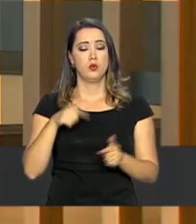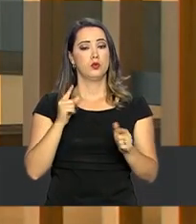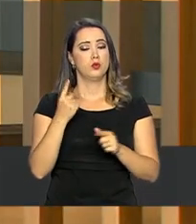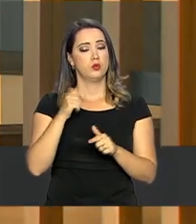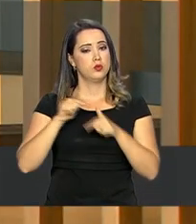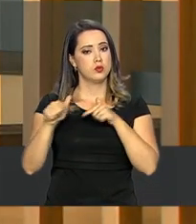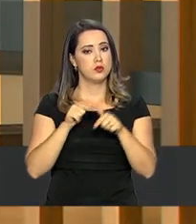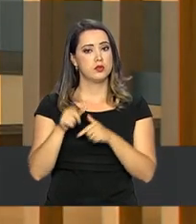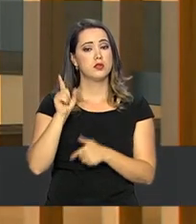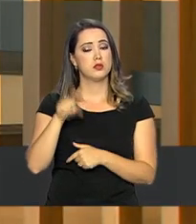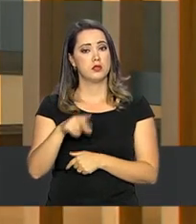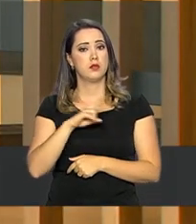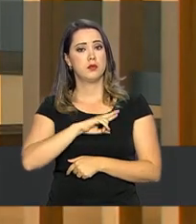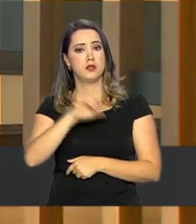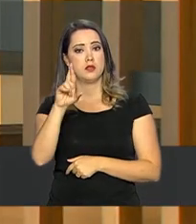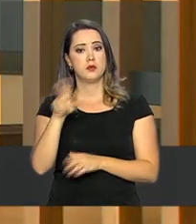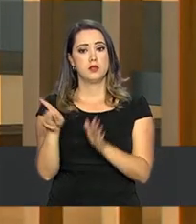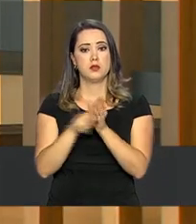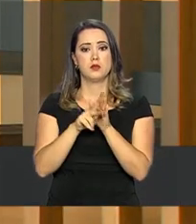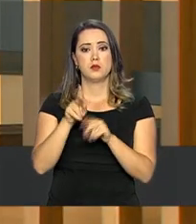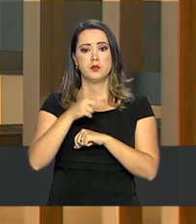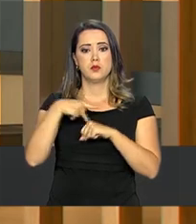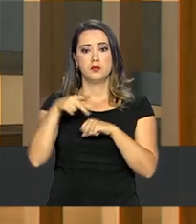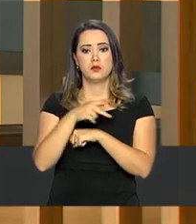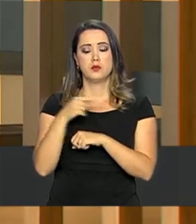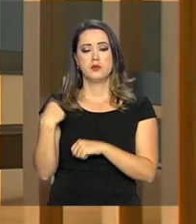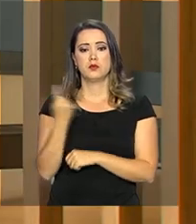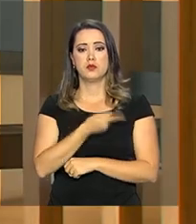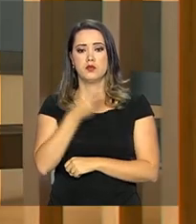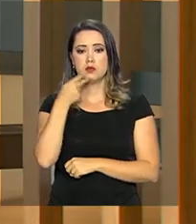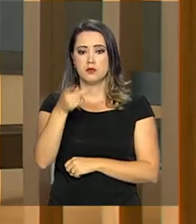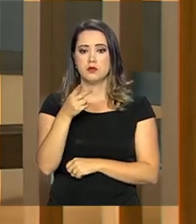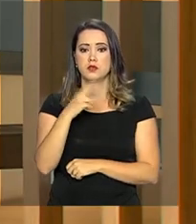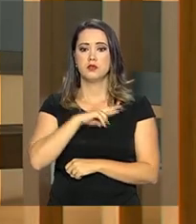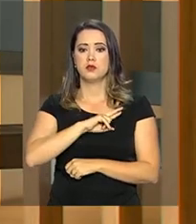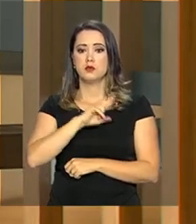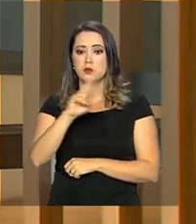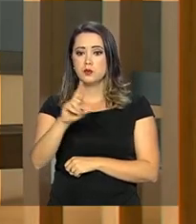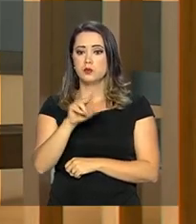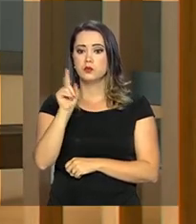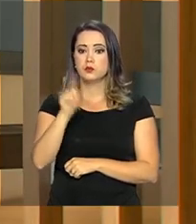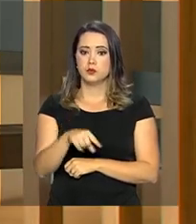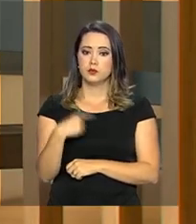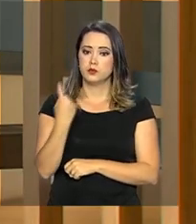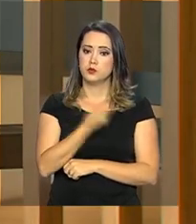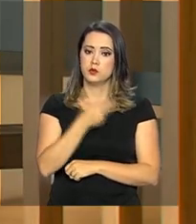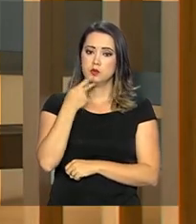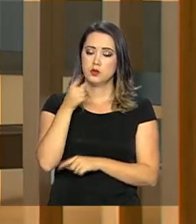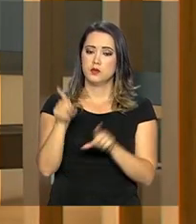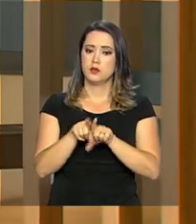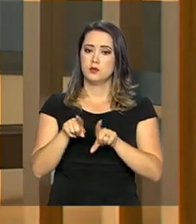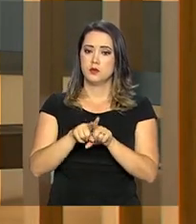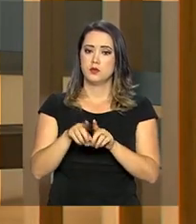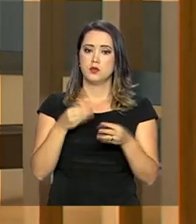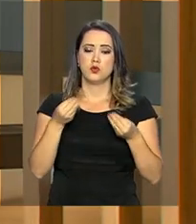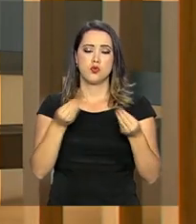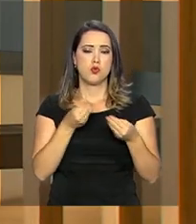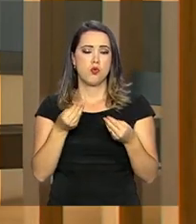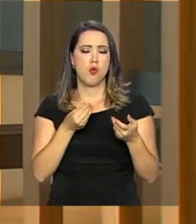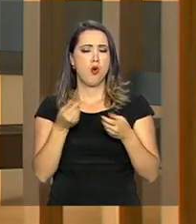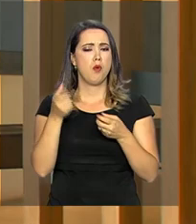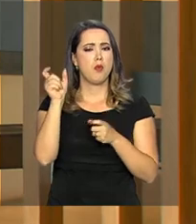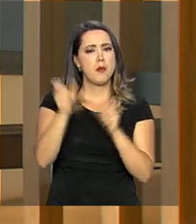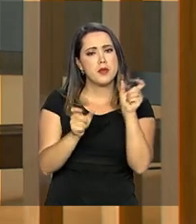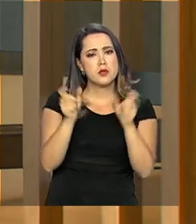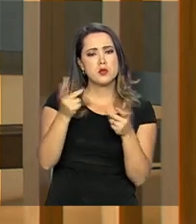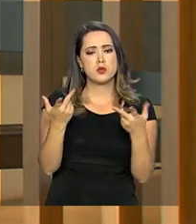representar o seu país e se a gente fala de representatividade eu acho que nós falamos também de qual é o perfil